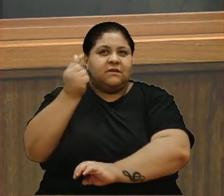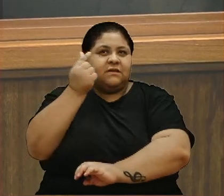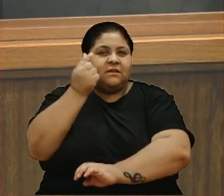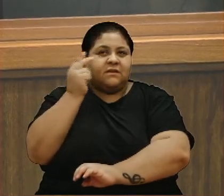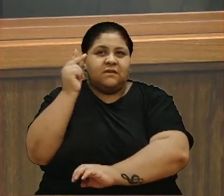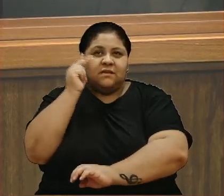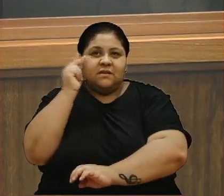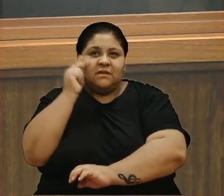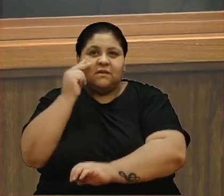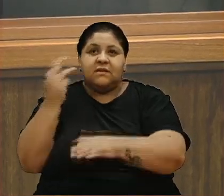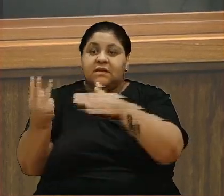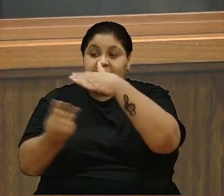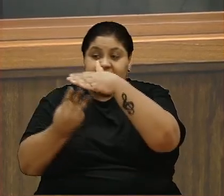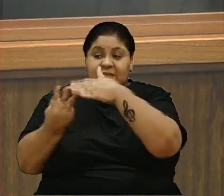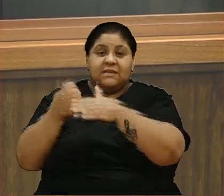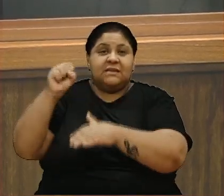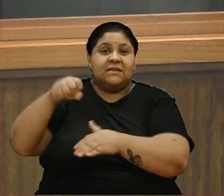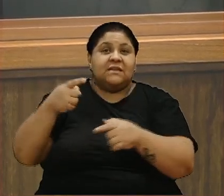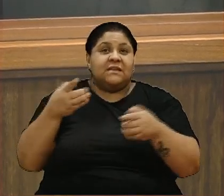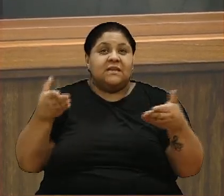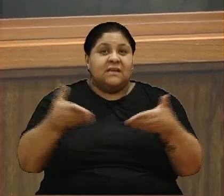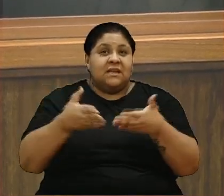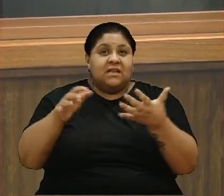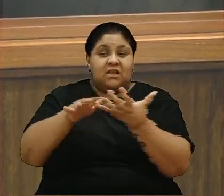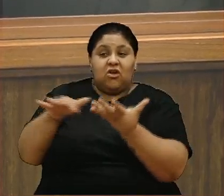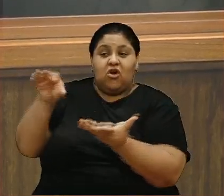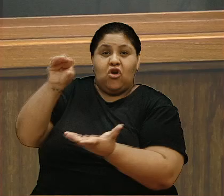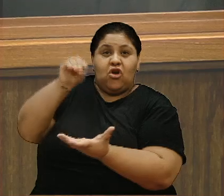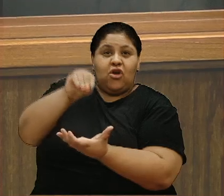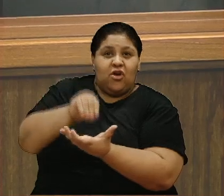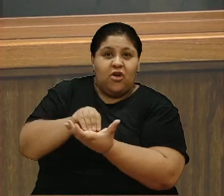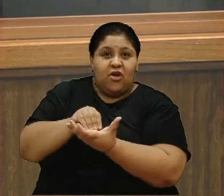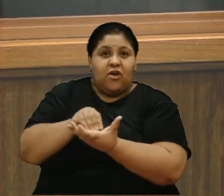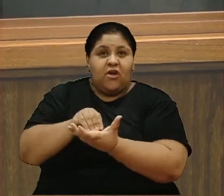é a terceirização, sim, porque agora que a Codeca assumiu as